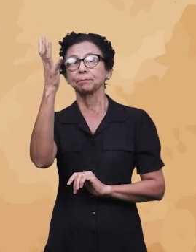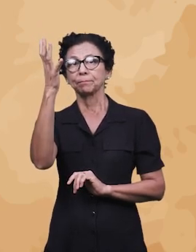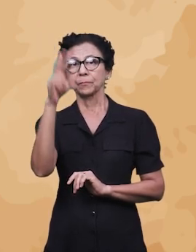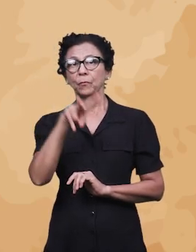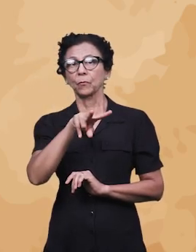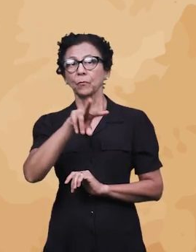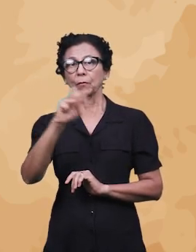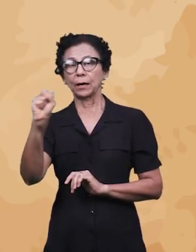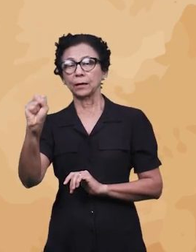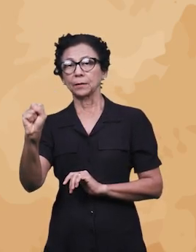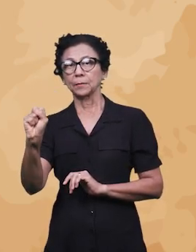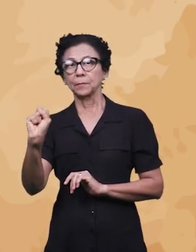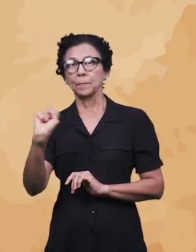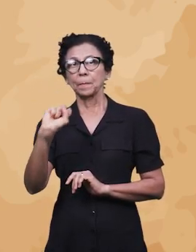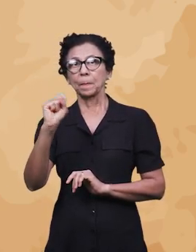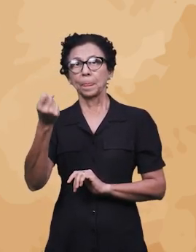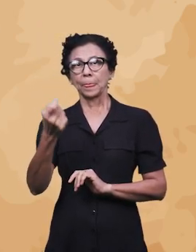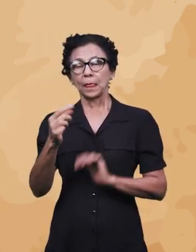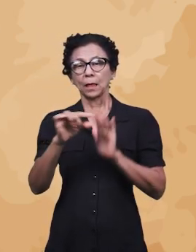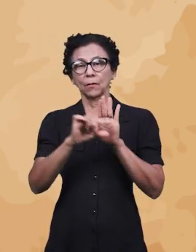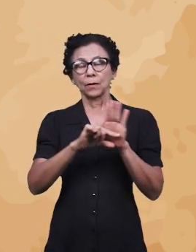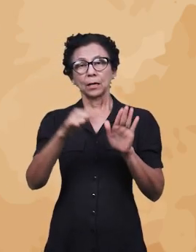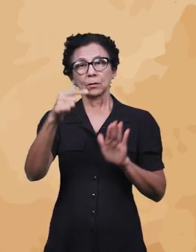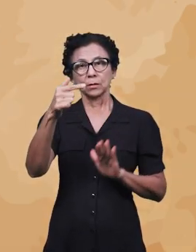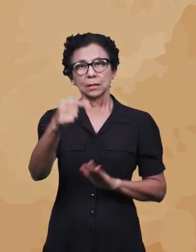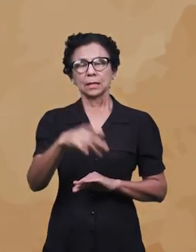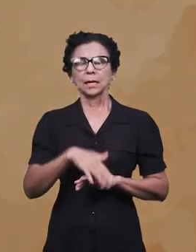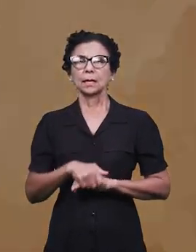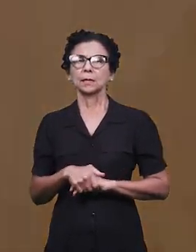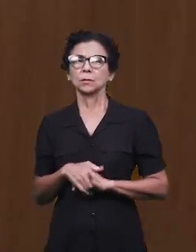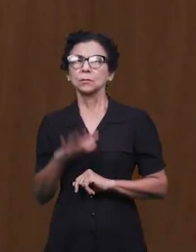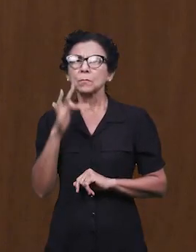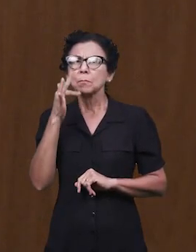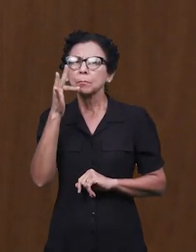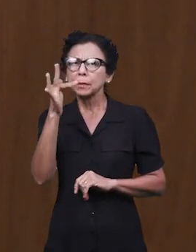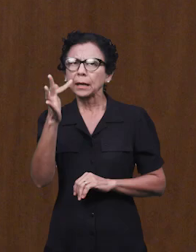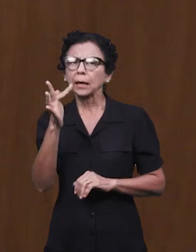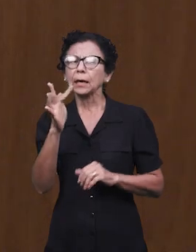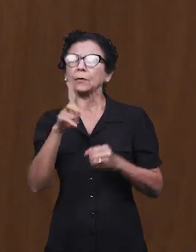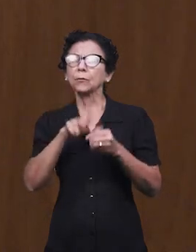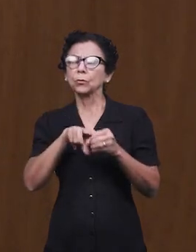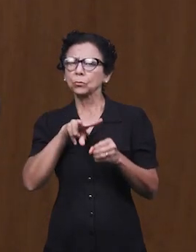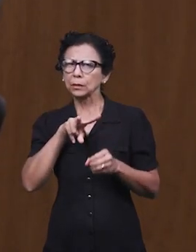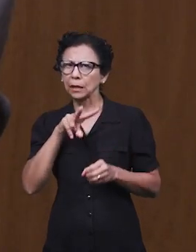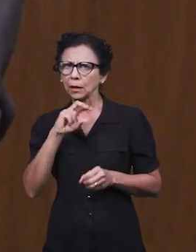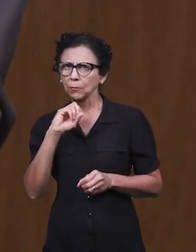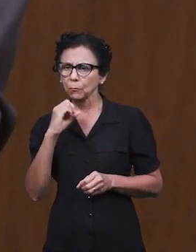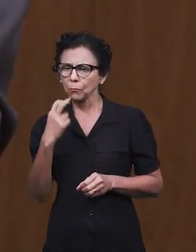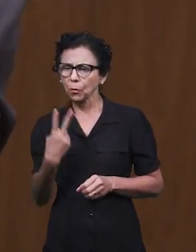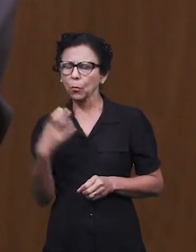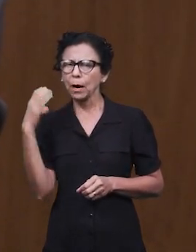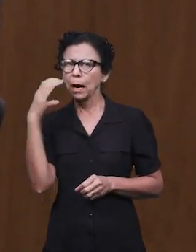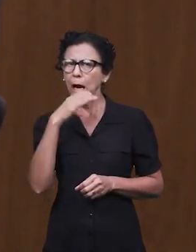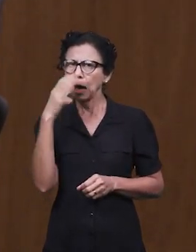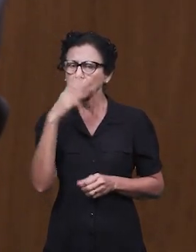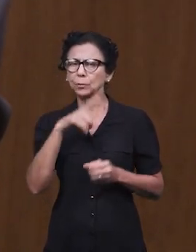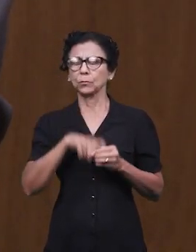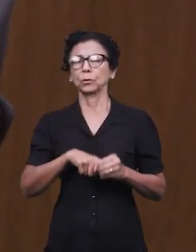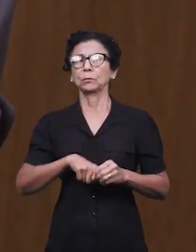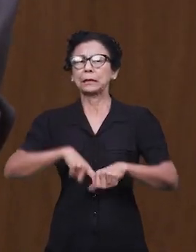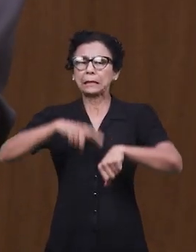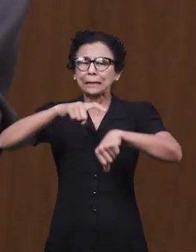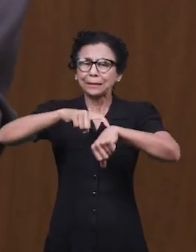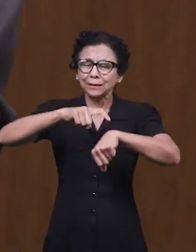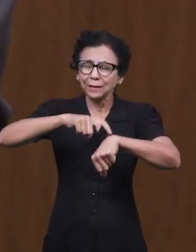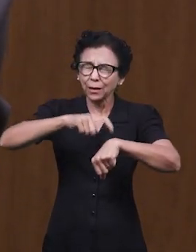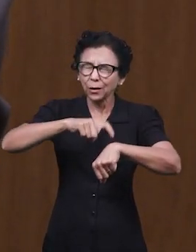presto venho. Quer dizer, eu venho logo. Está na hora. Então, o livro é para esse momento.